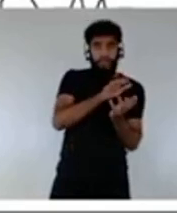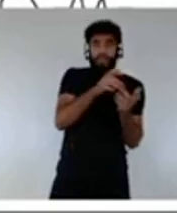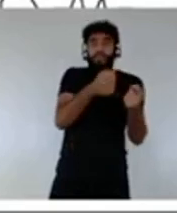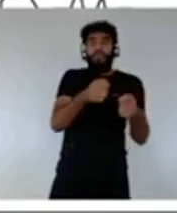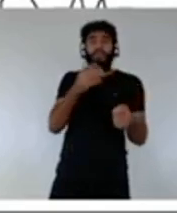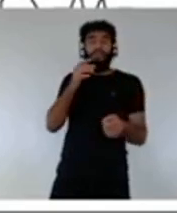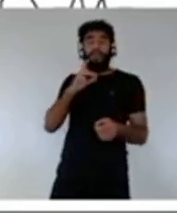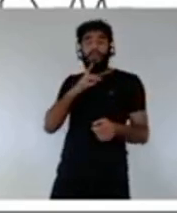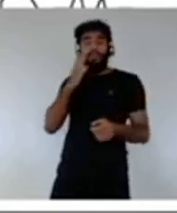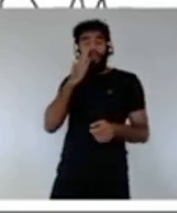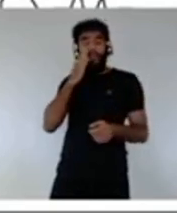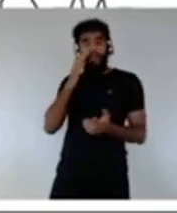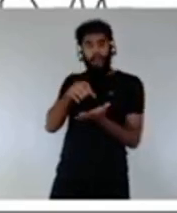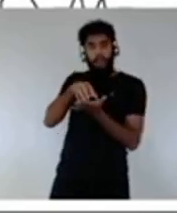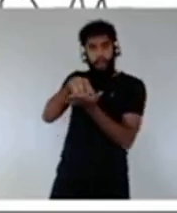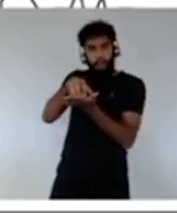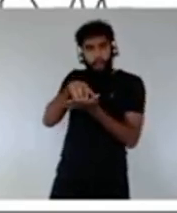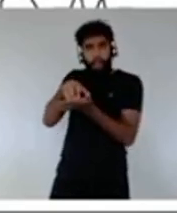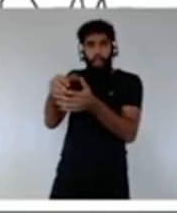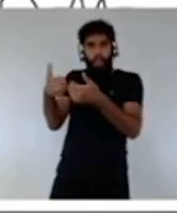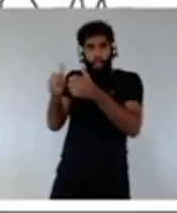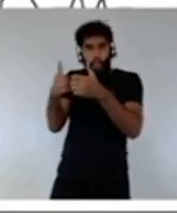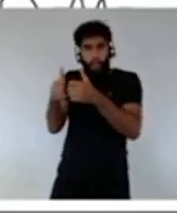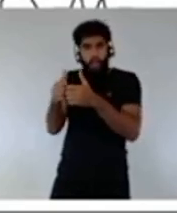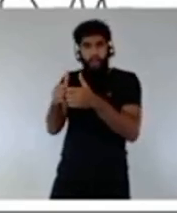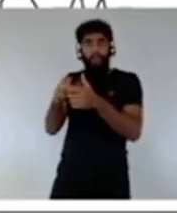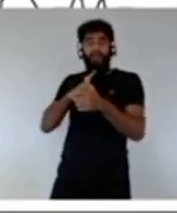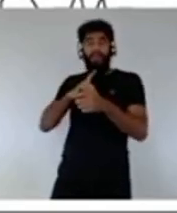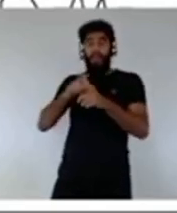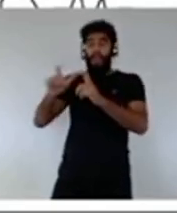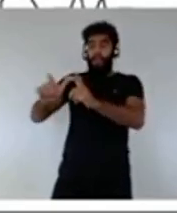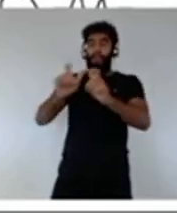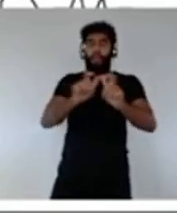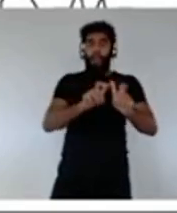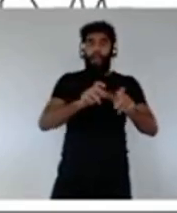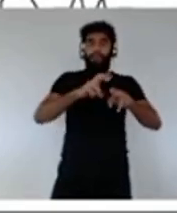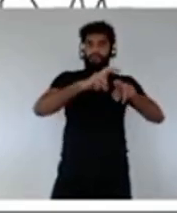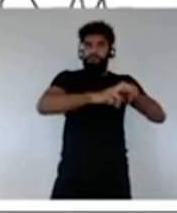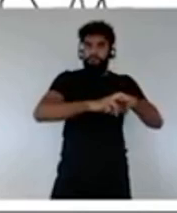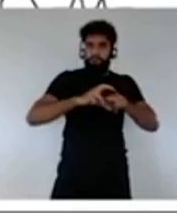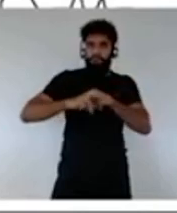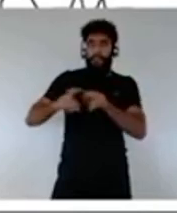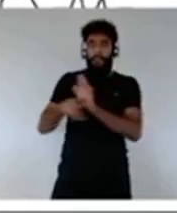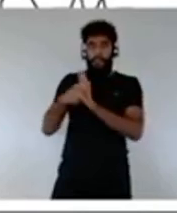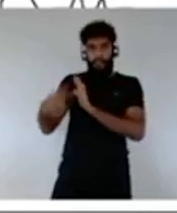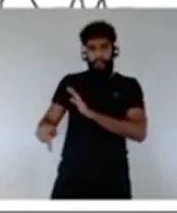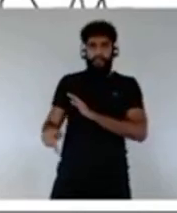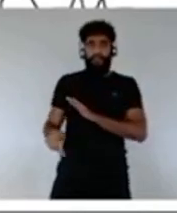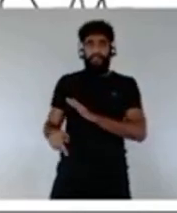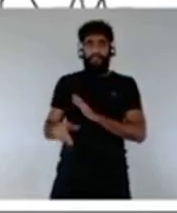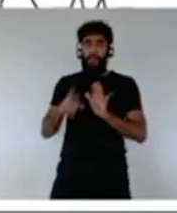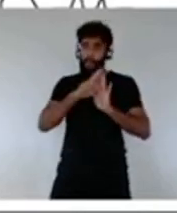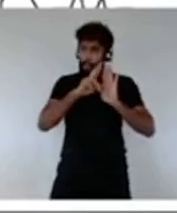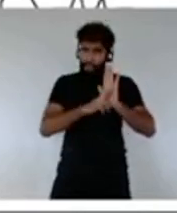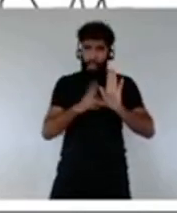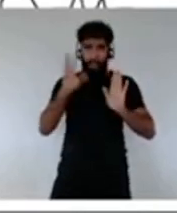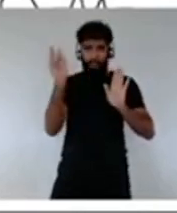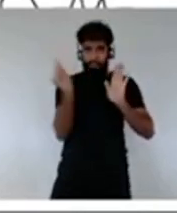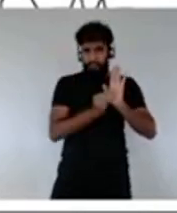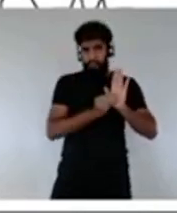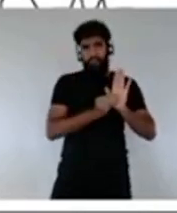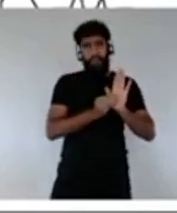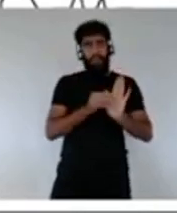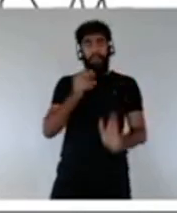ônibus. Quer dizer, não tem problema. Assim, vivemos numa sociedade onde isso ainda precisa ser regra, precisa ser colocado lá, não é uma